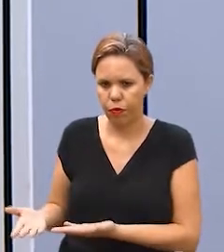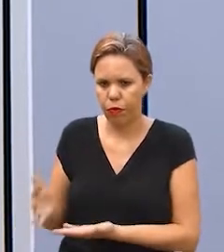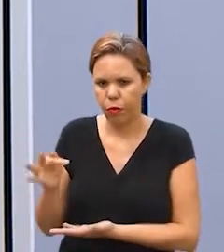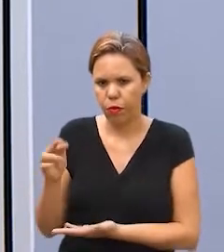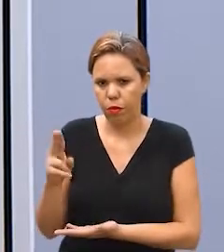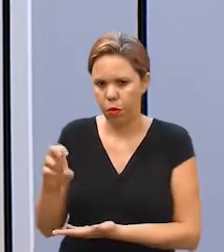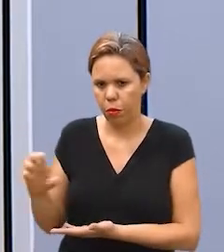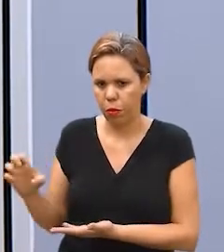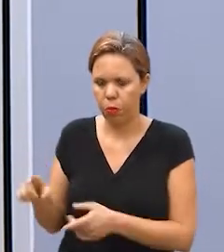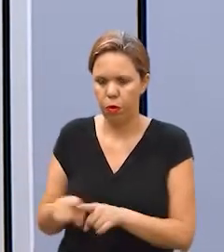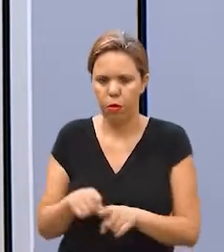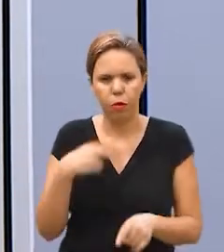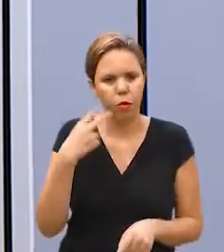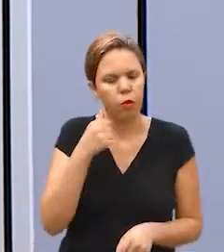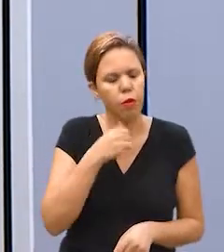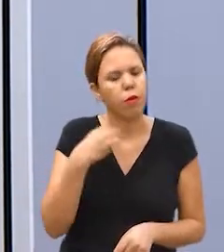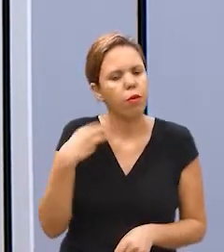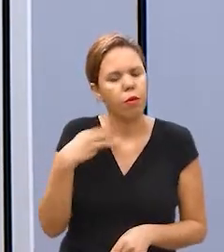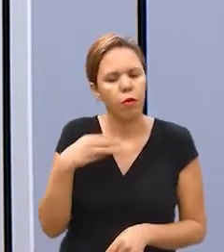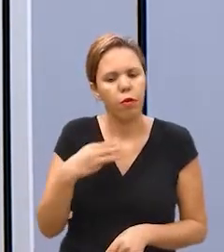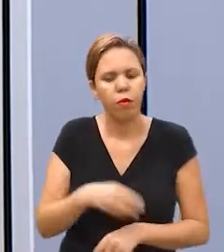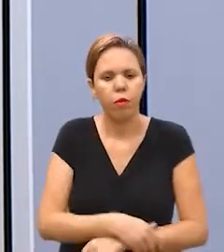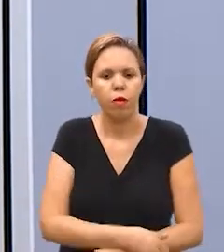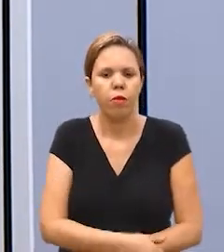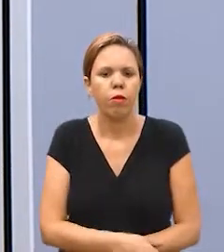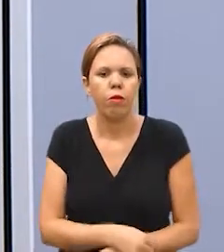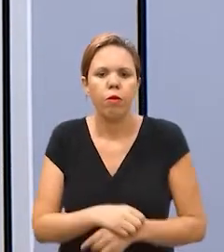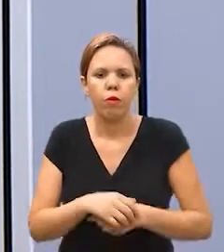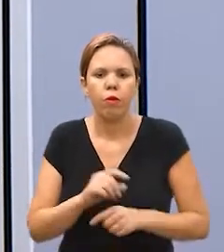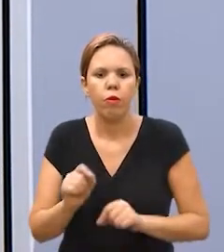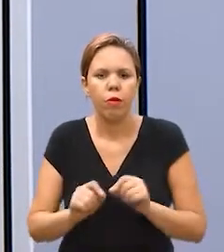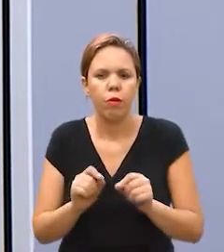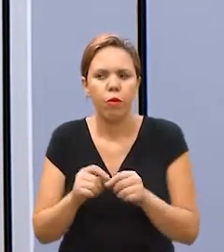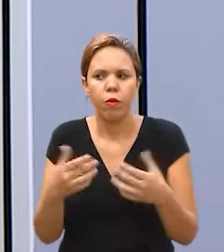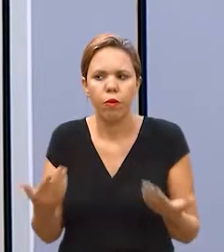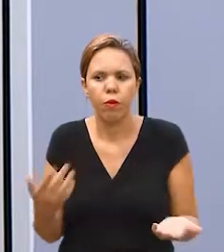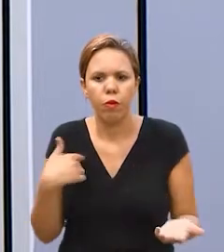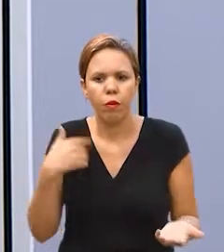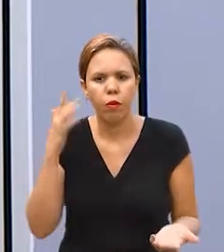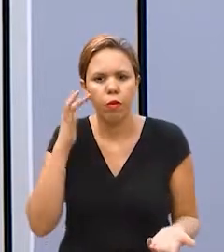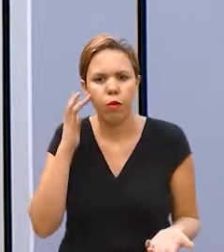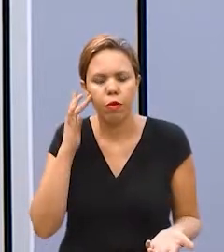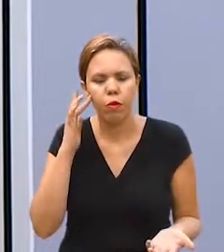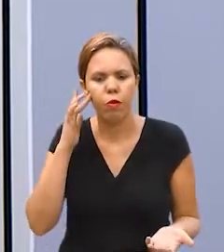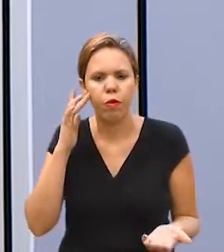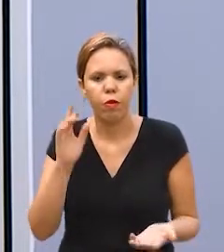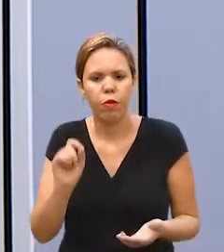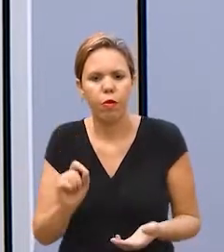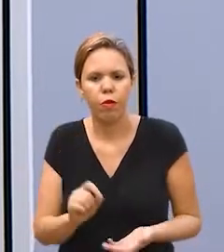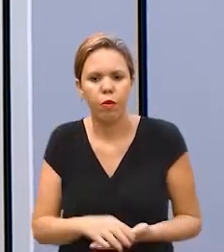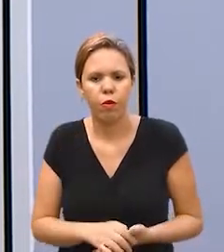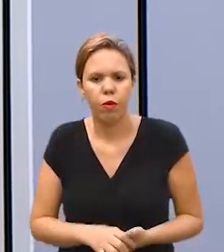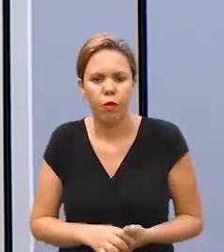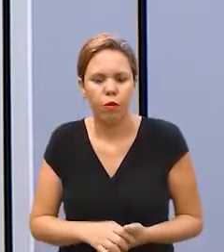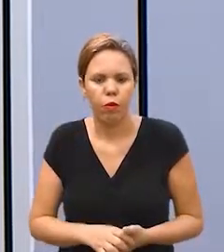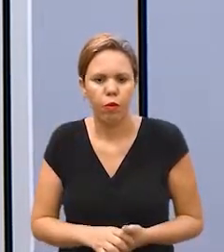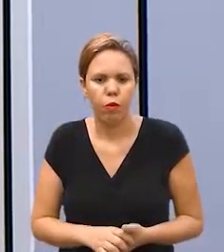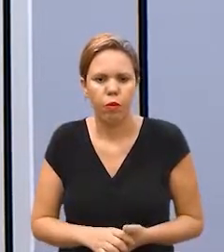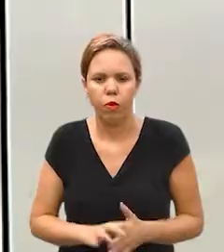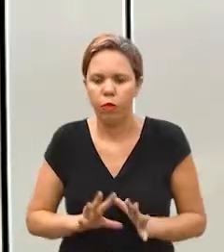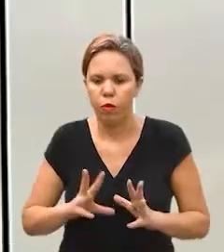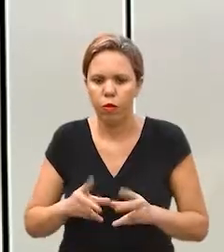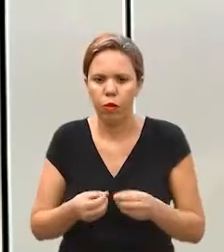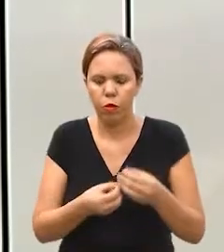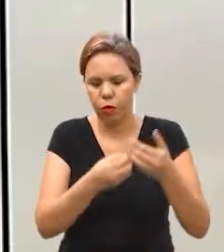Mariana Conte. O que eu acho, né? Eu acho que esses relatos, numa reportagem